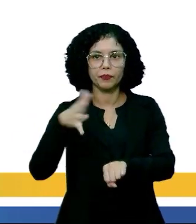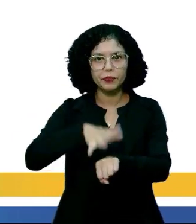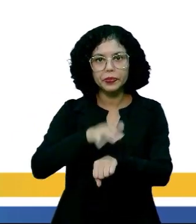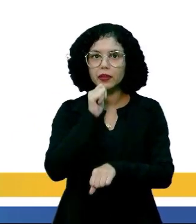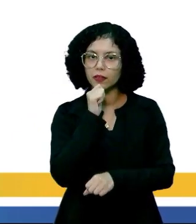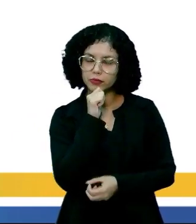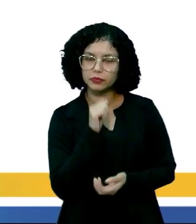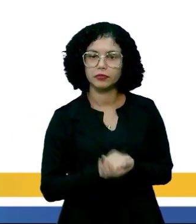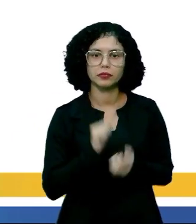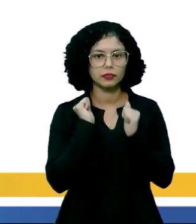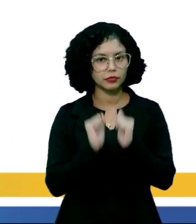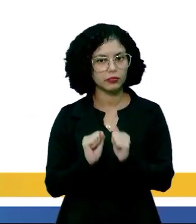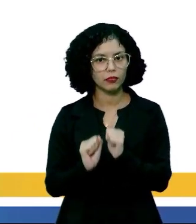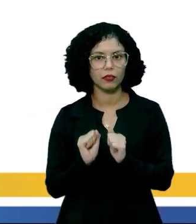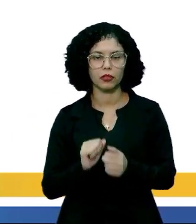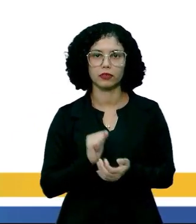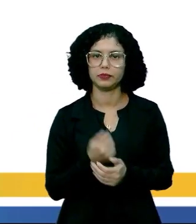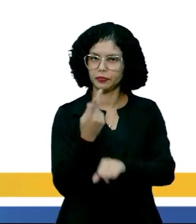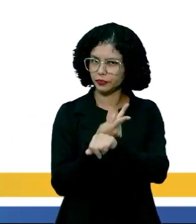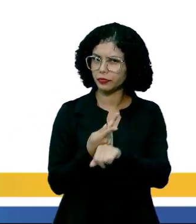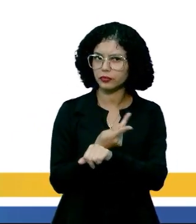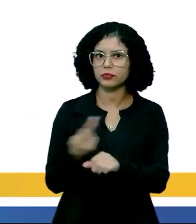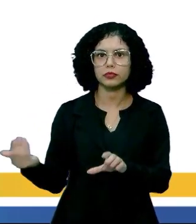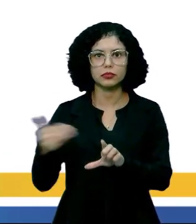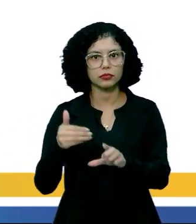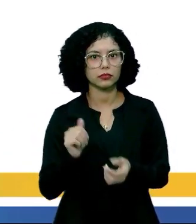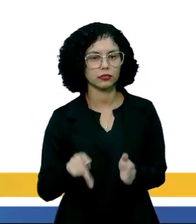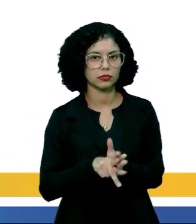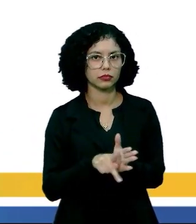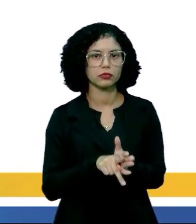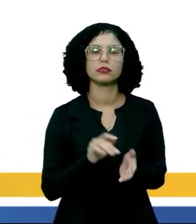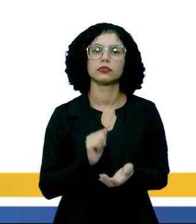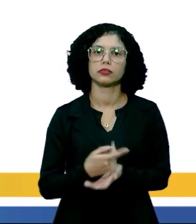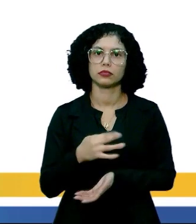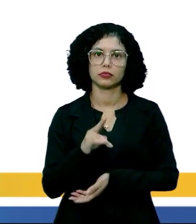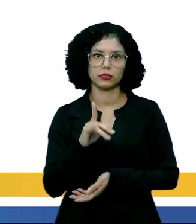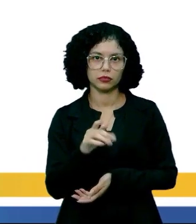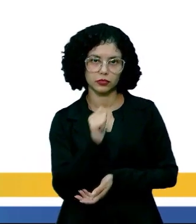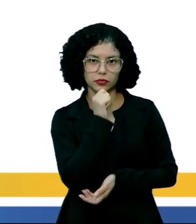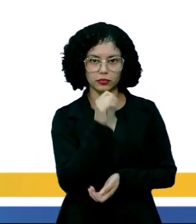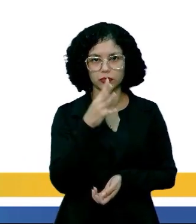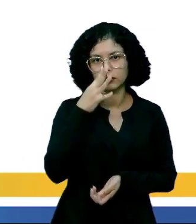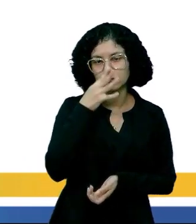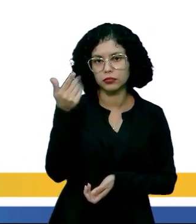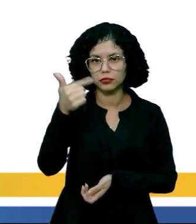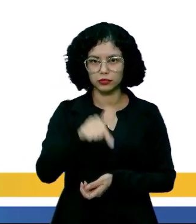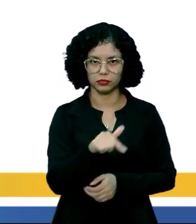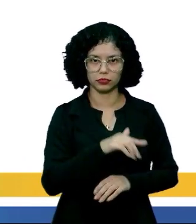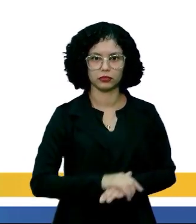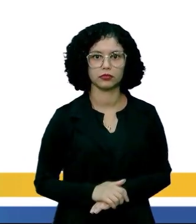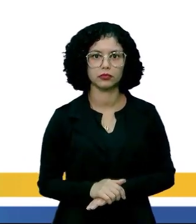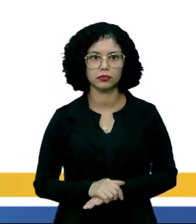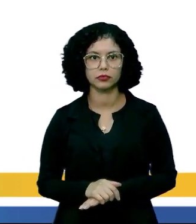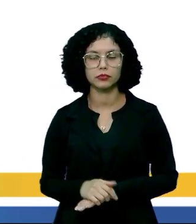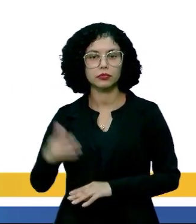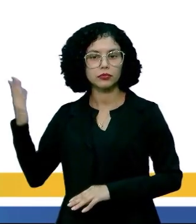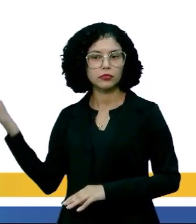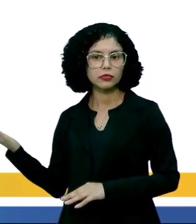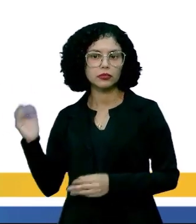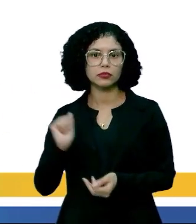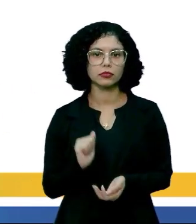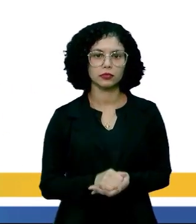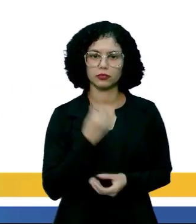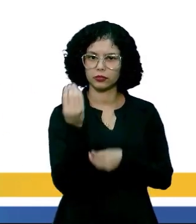terceira aula de Brasil Colônia, você pode estar procurando a seção dos portais aí e assistindo novamente. Então,